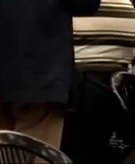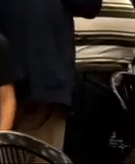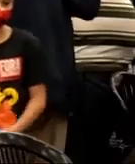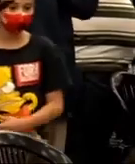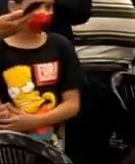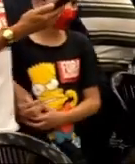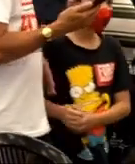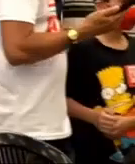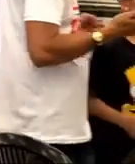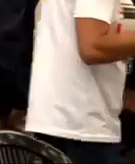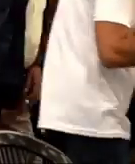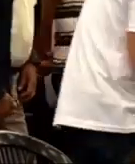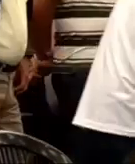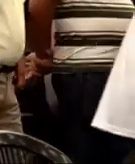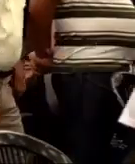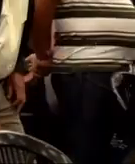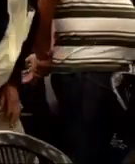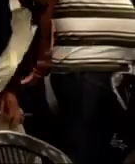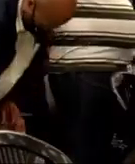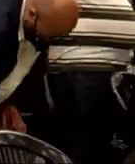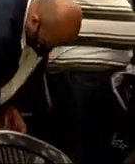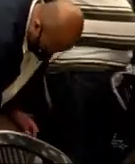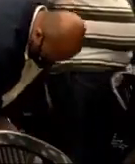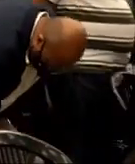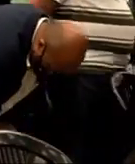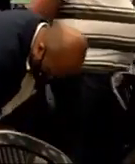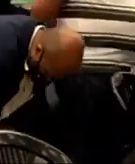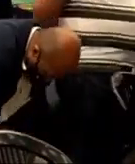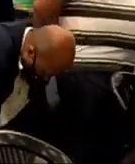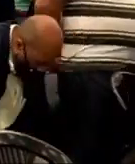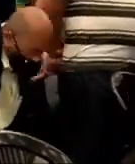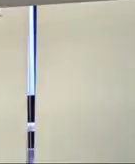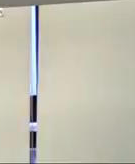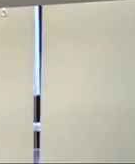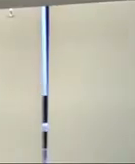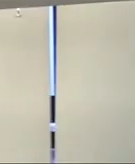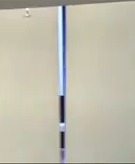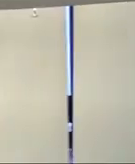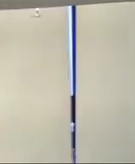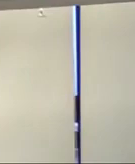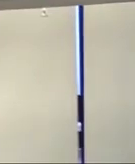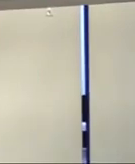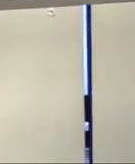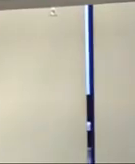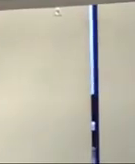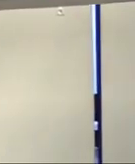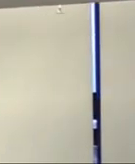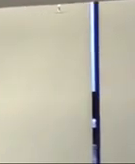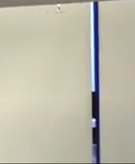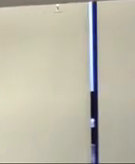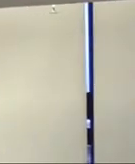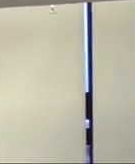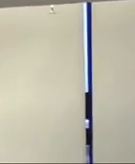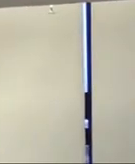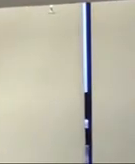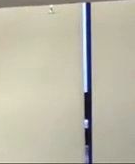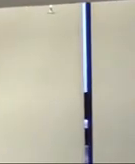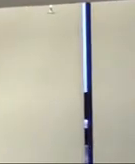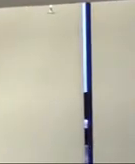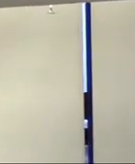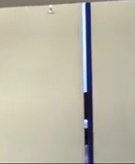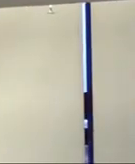início. Eu quero começar a convocar, a convidar